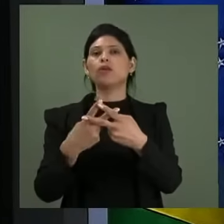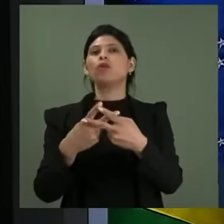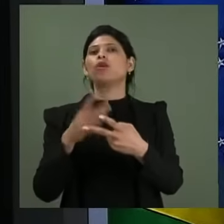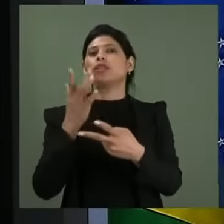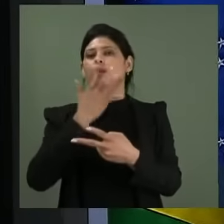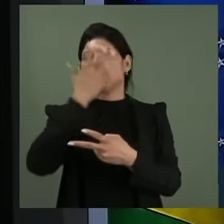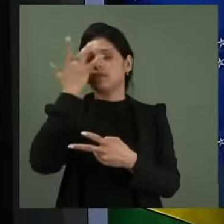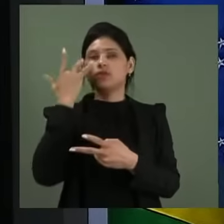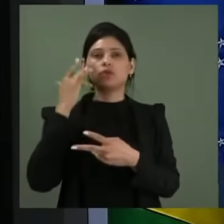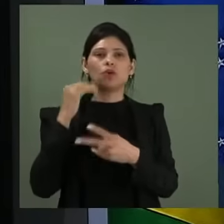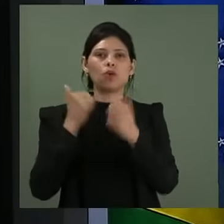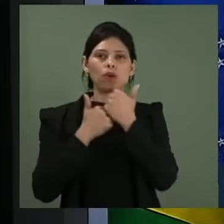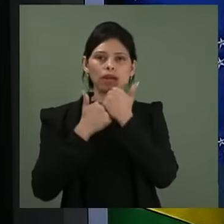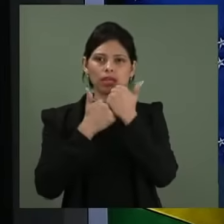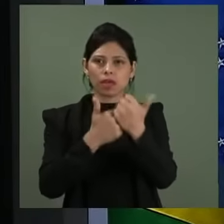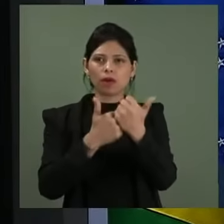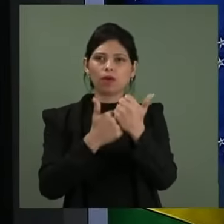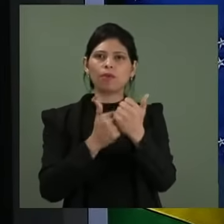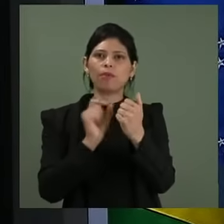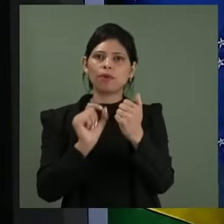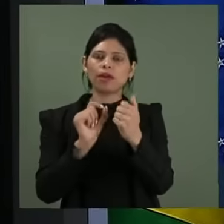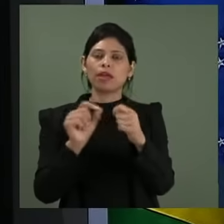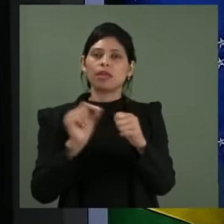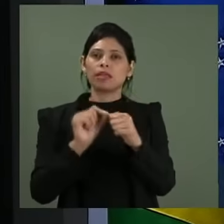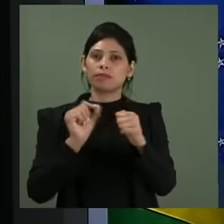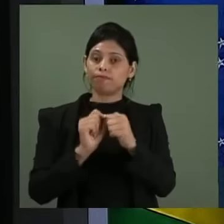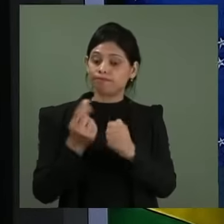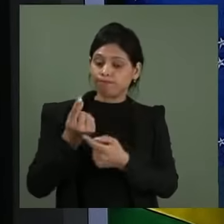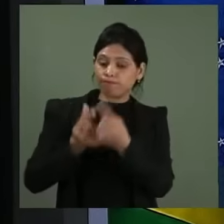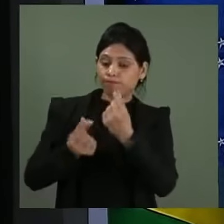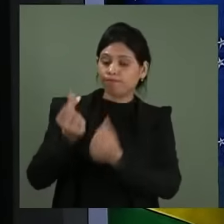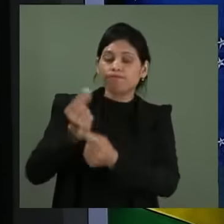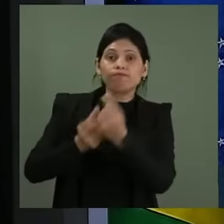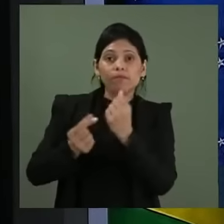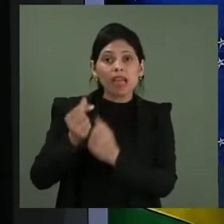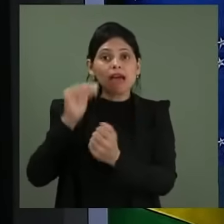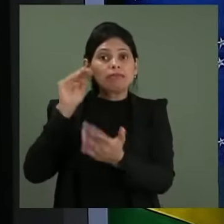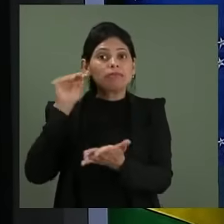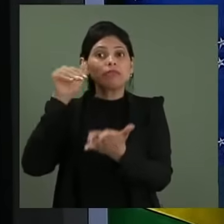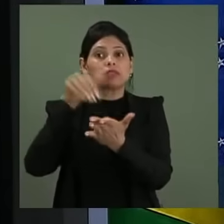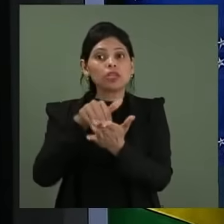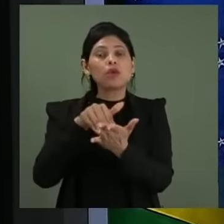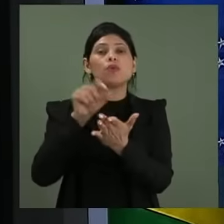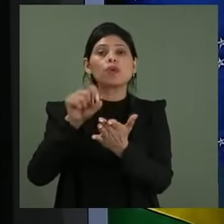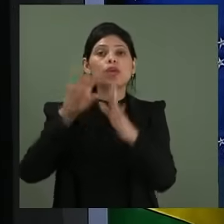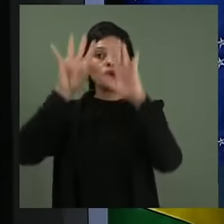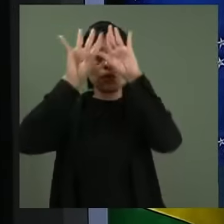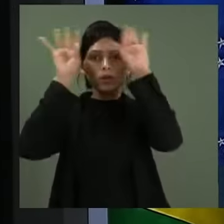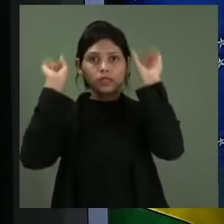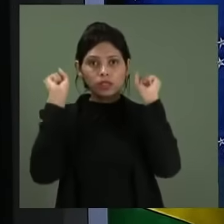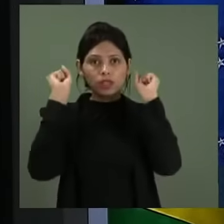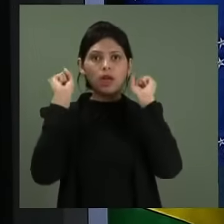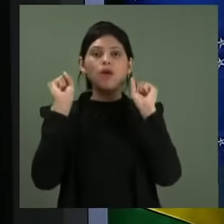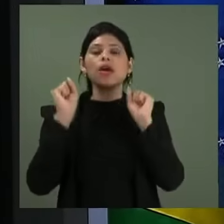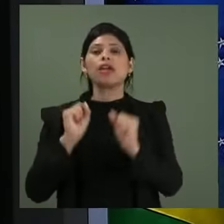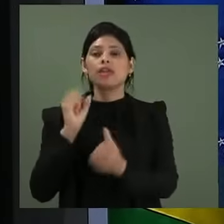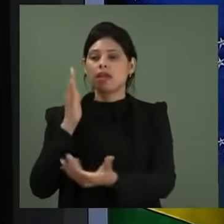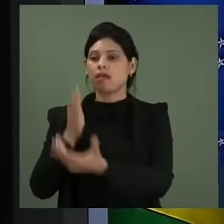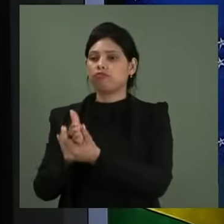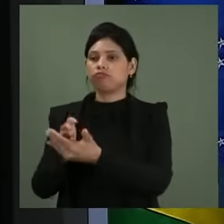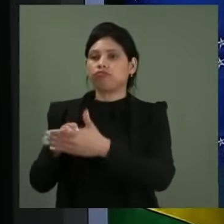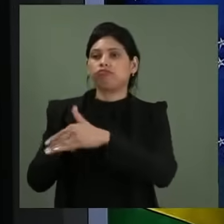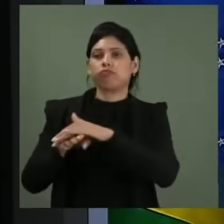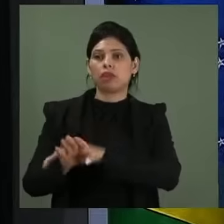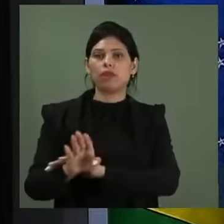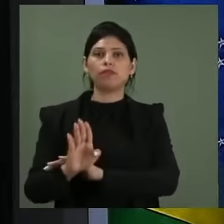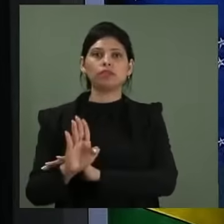com recursos infindáveis até chegar ao Supremo e então ficar engavetada pelo